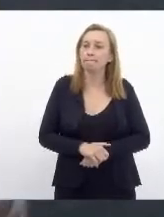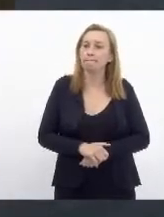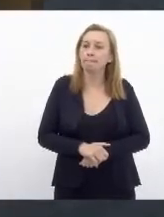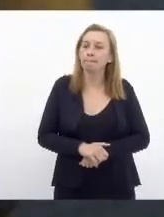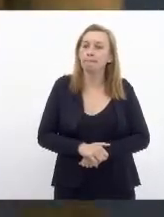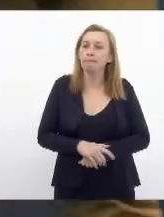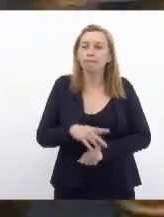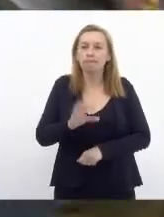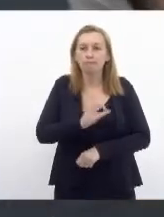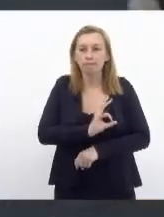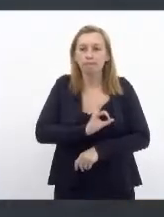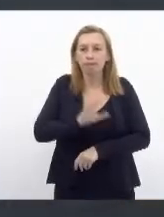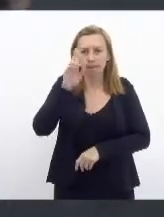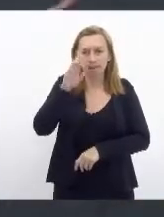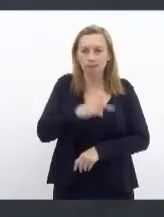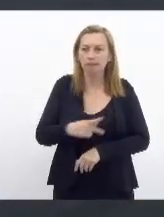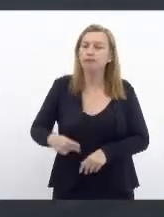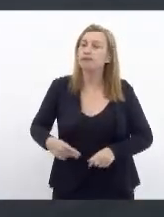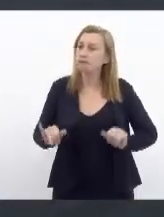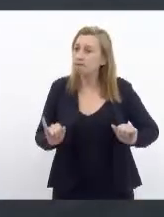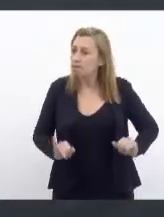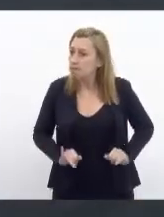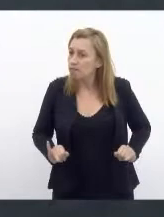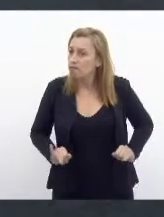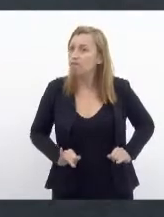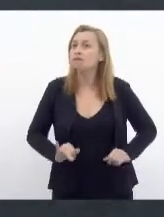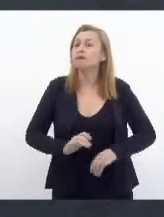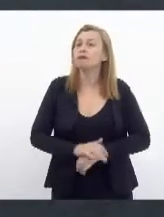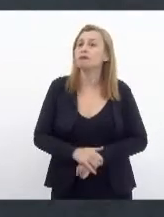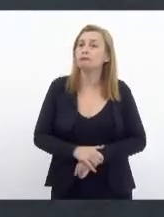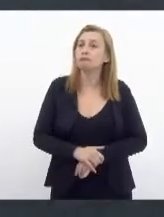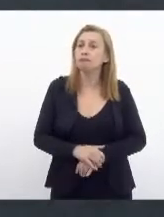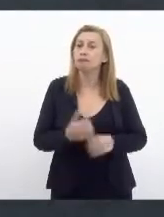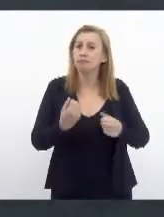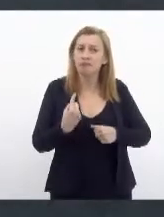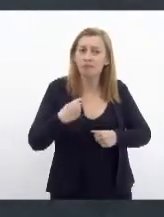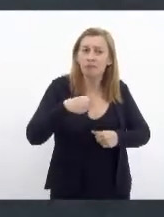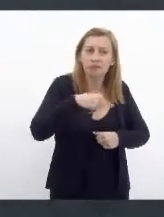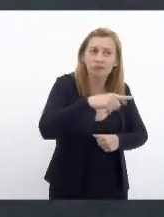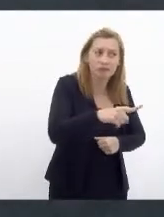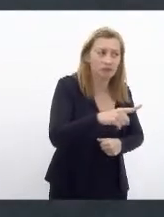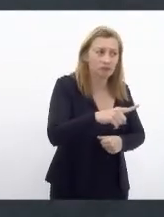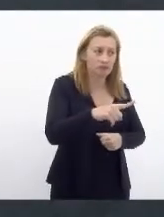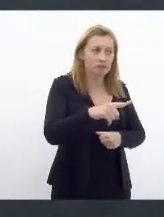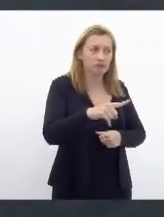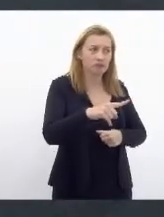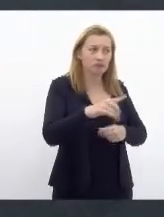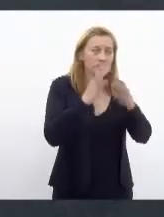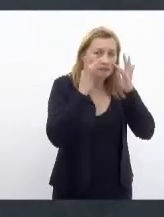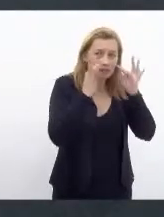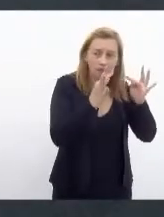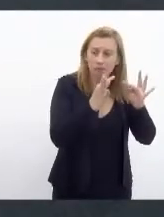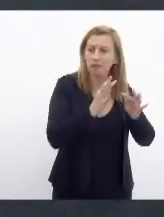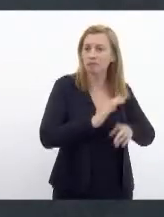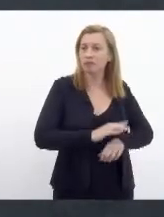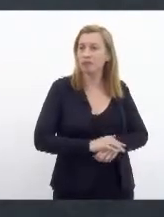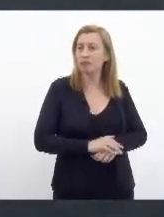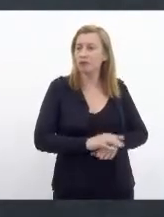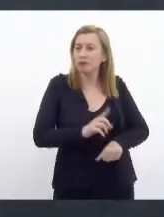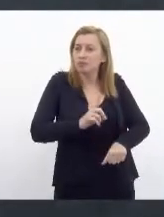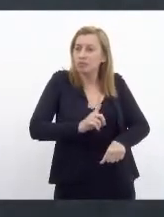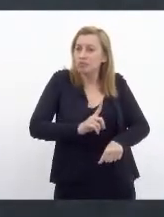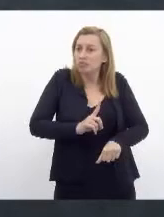O policial, presidente, sofre a covardia de ter que ir depor em juízo durante a sua folga. Só